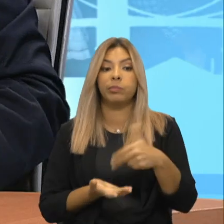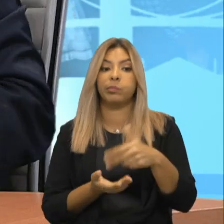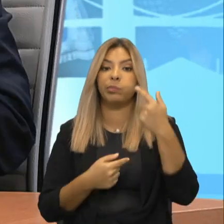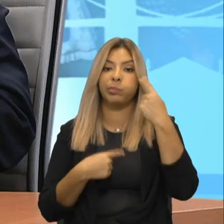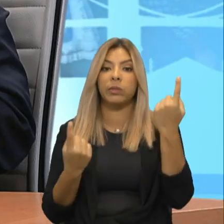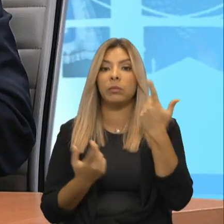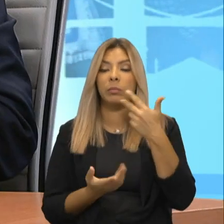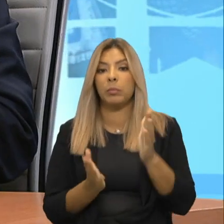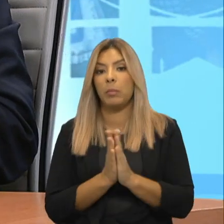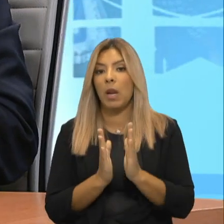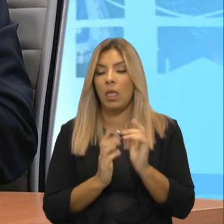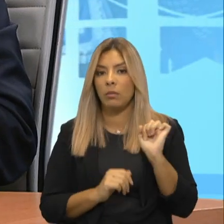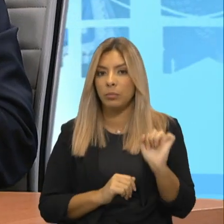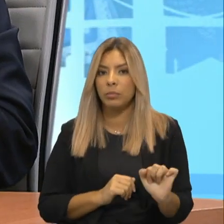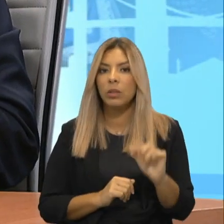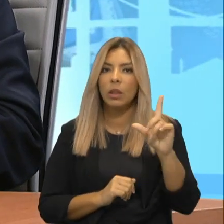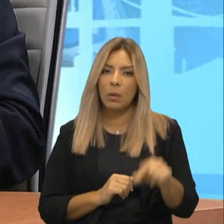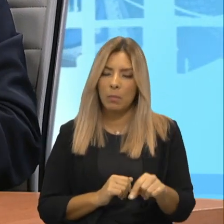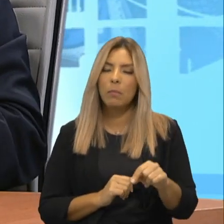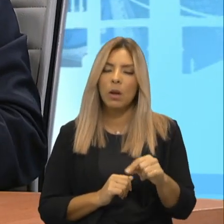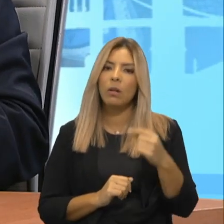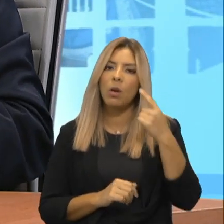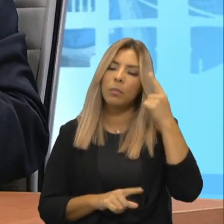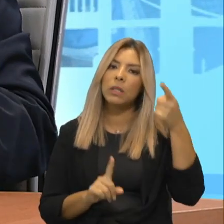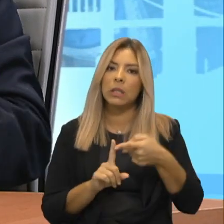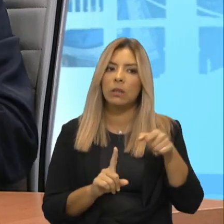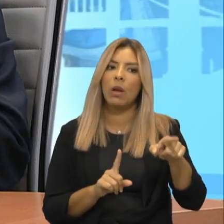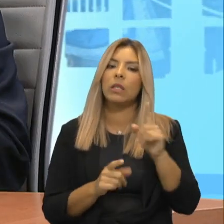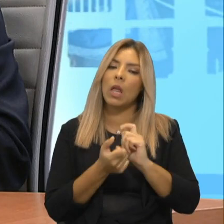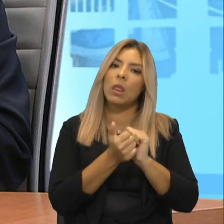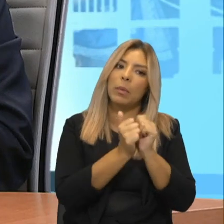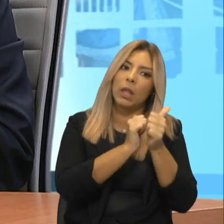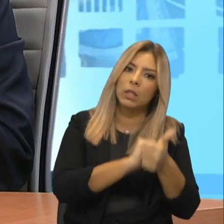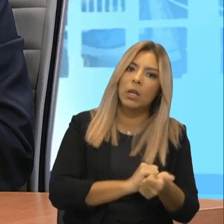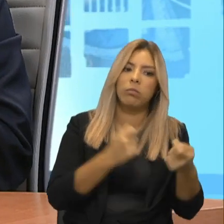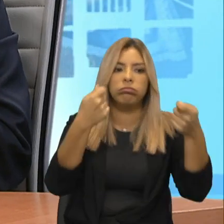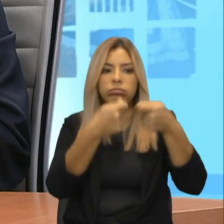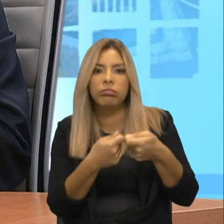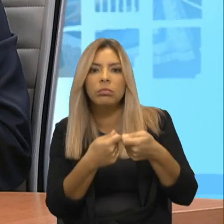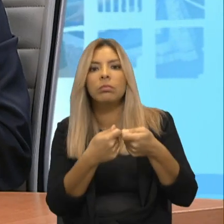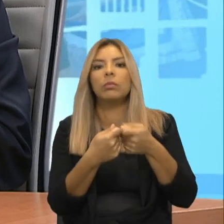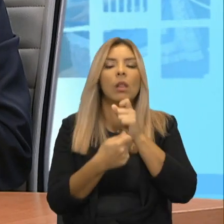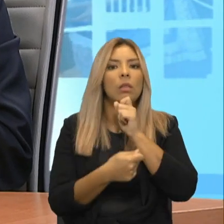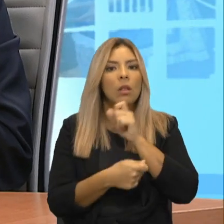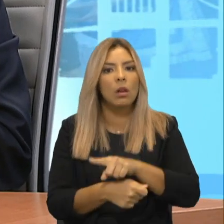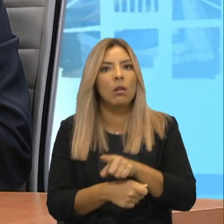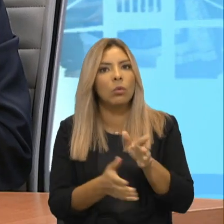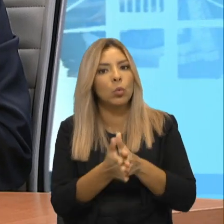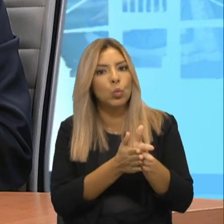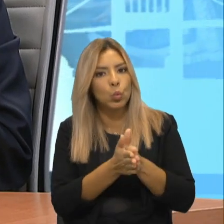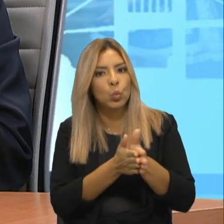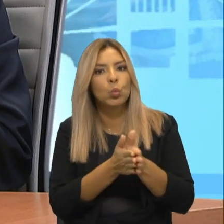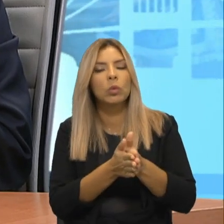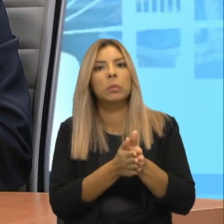Portanto, as ordens religiosas e congregações têm essa capacidade de adaptação e de atualização, o que lhes permite também,